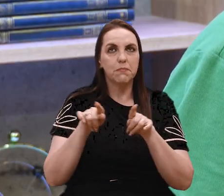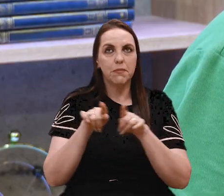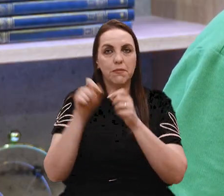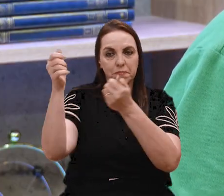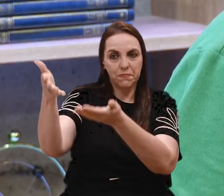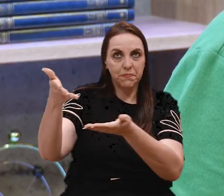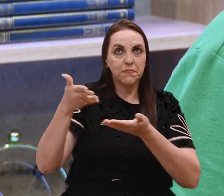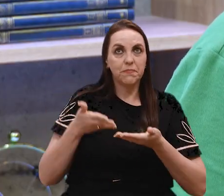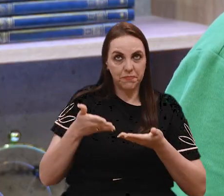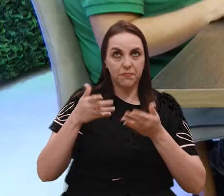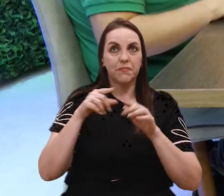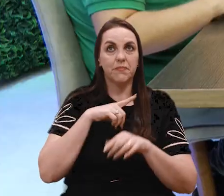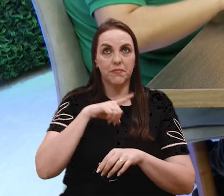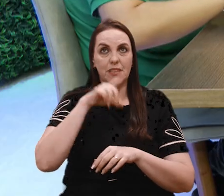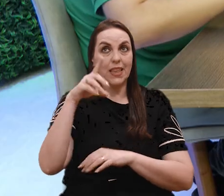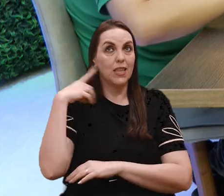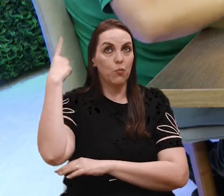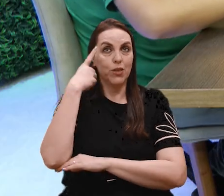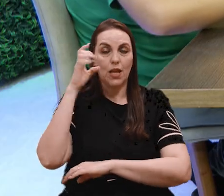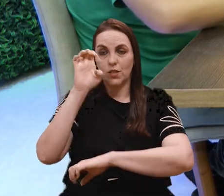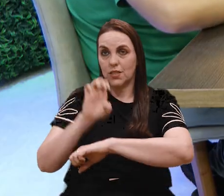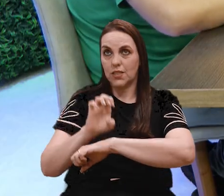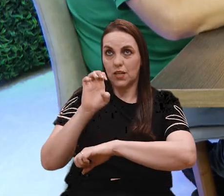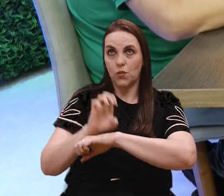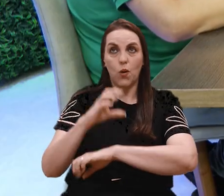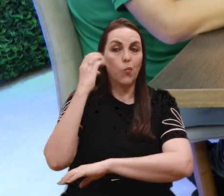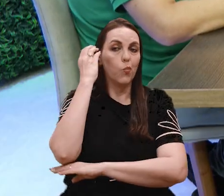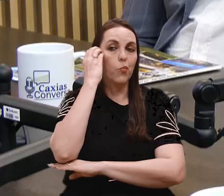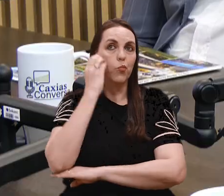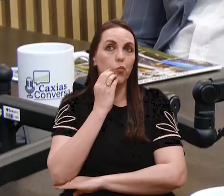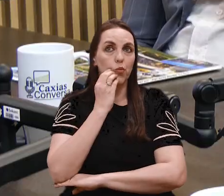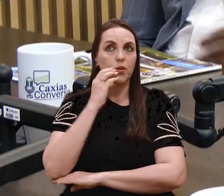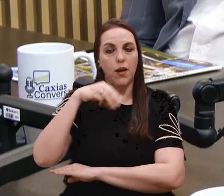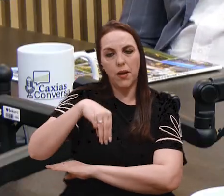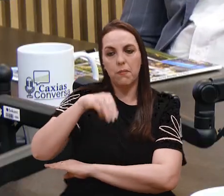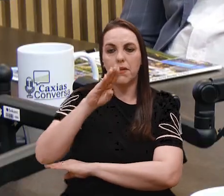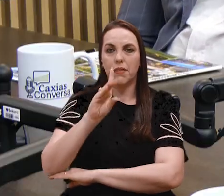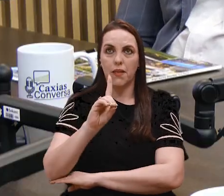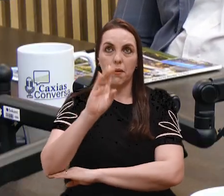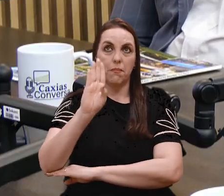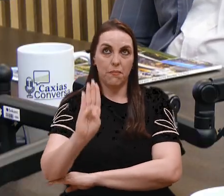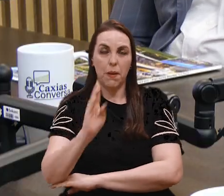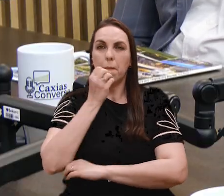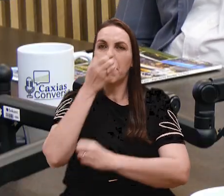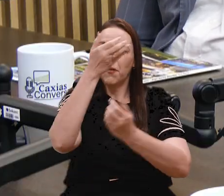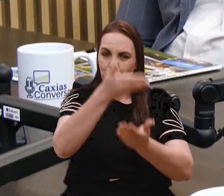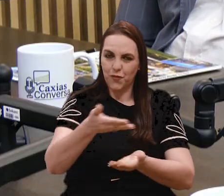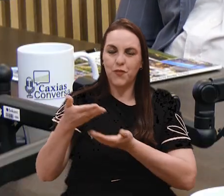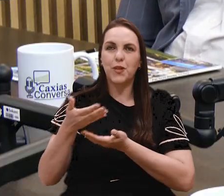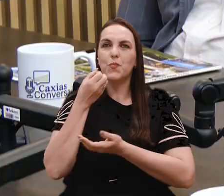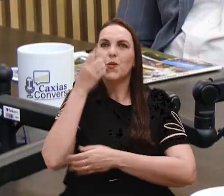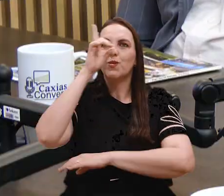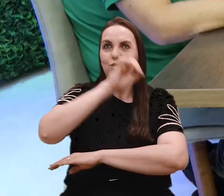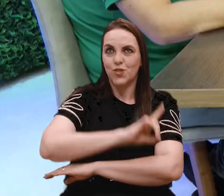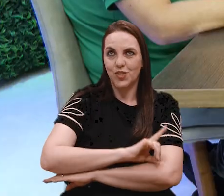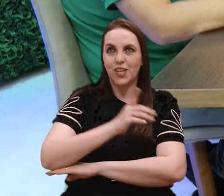estúdios o deputado estadual Carlos Búrigo, do MDB. Deputado, seja bem-vindo. Bom dia. Bom